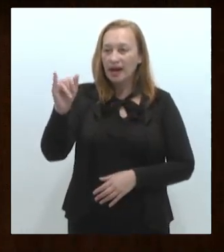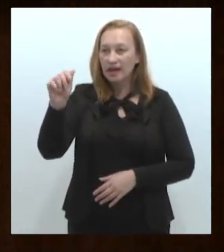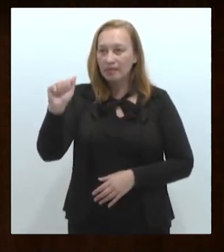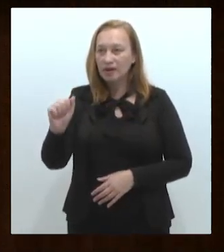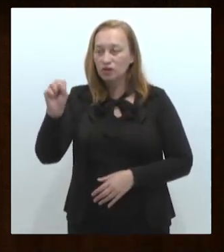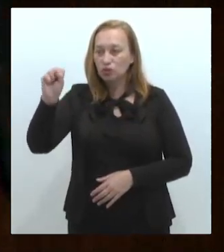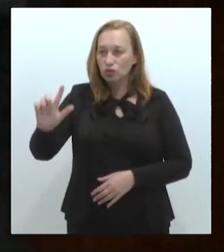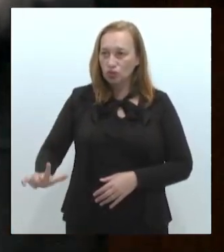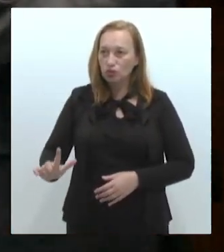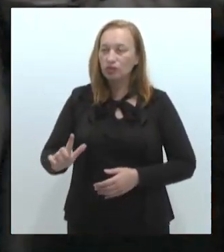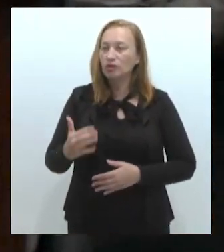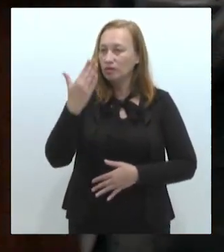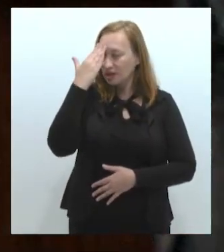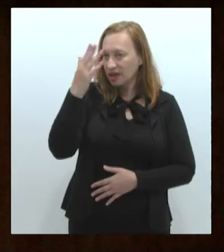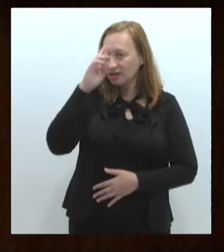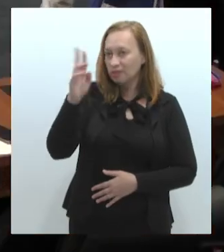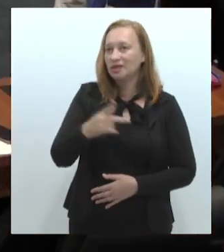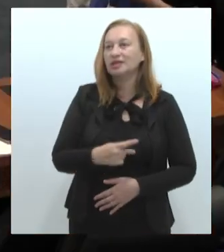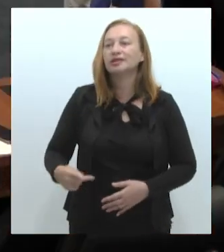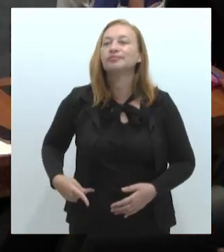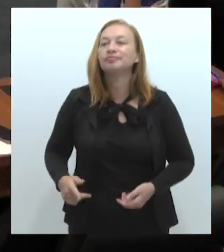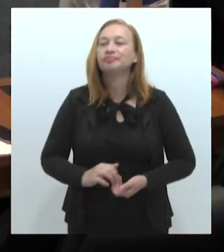presidente.